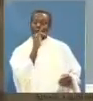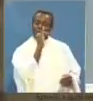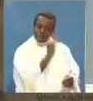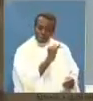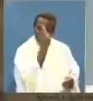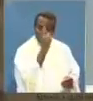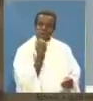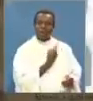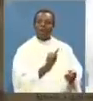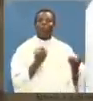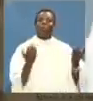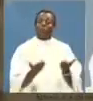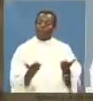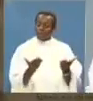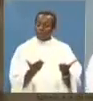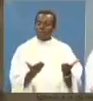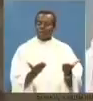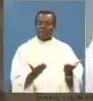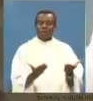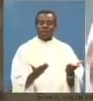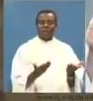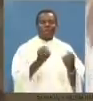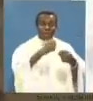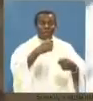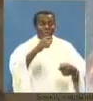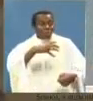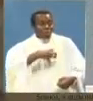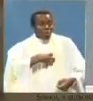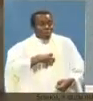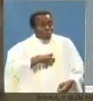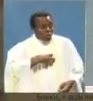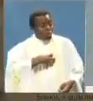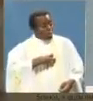cura está na sua mão, e é a sua mão.